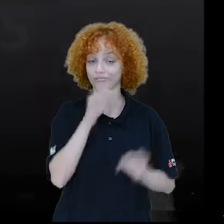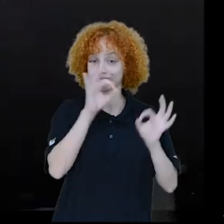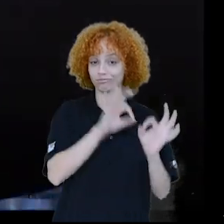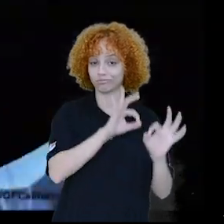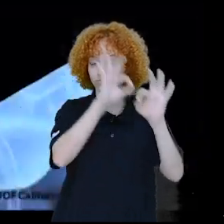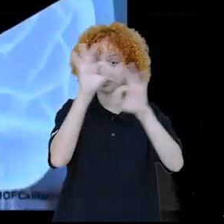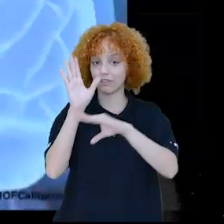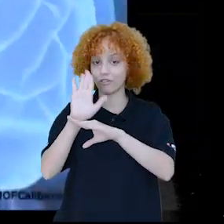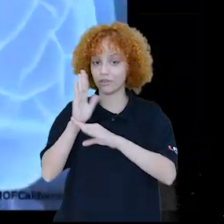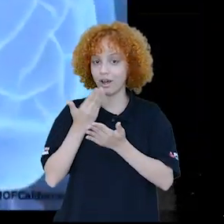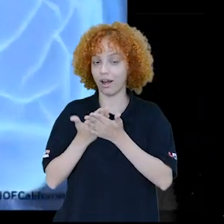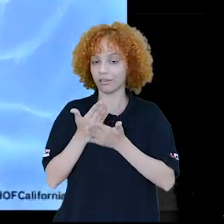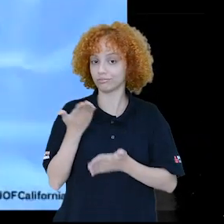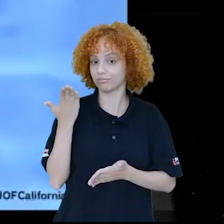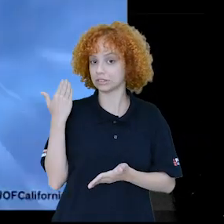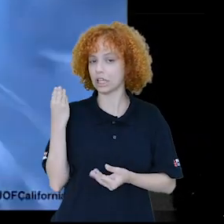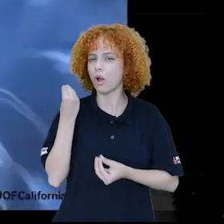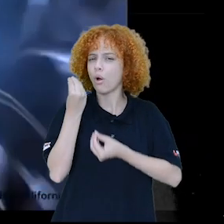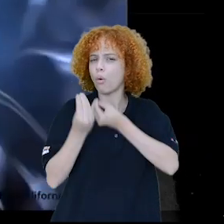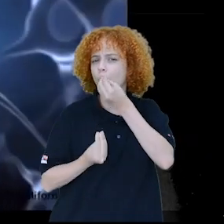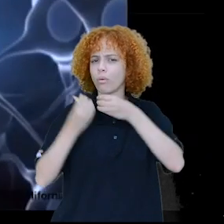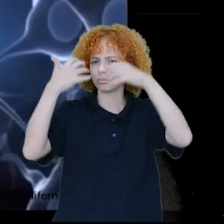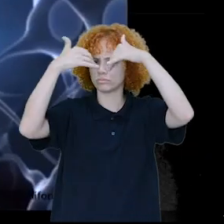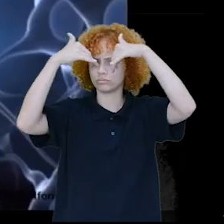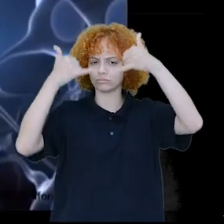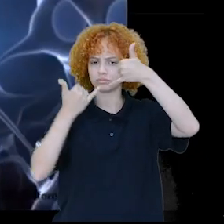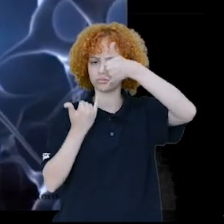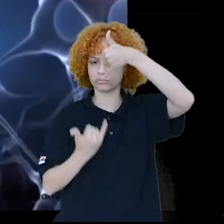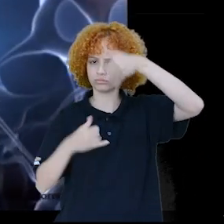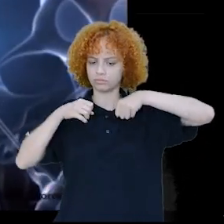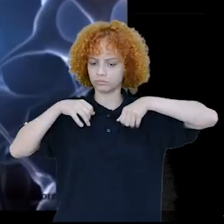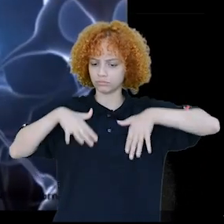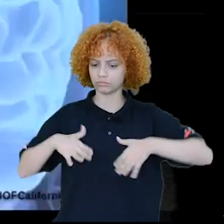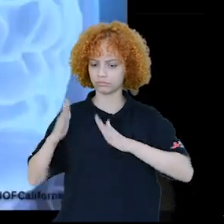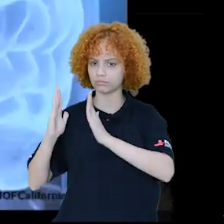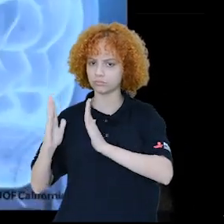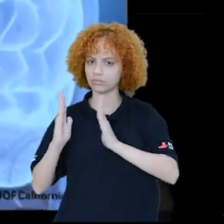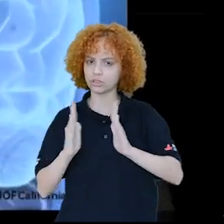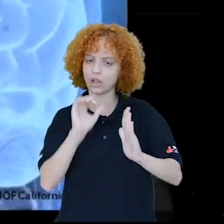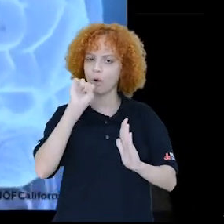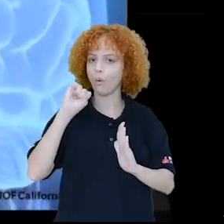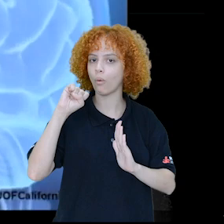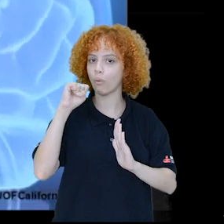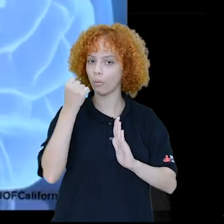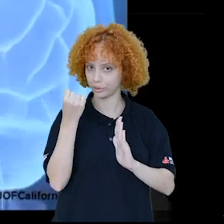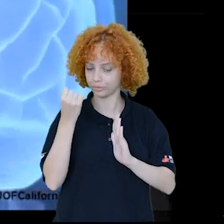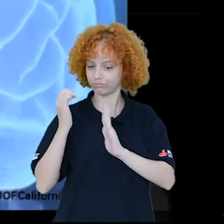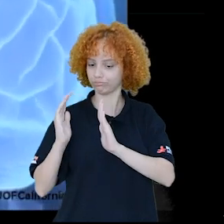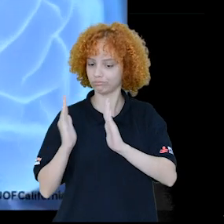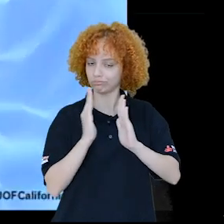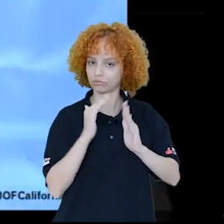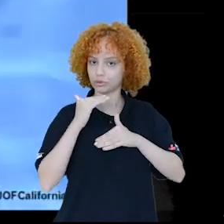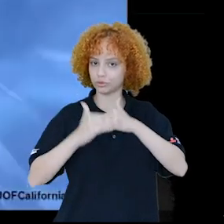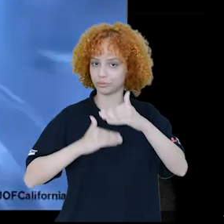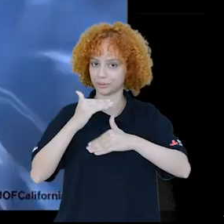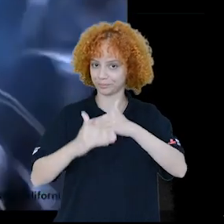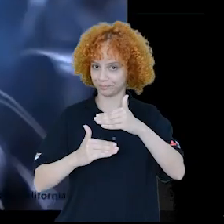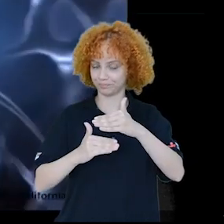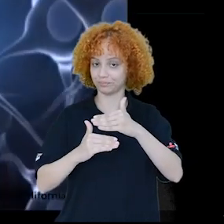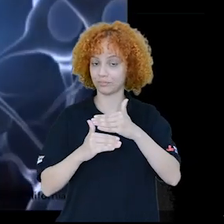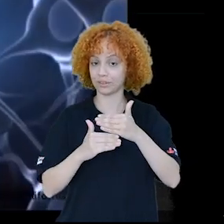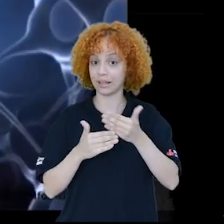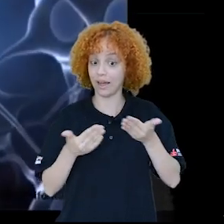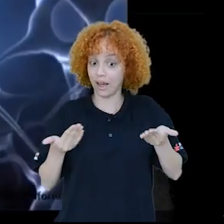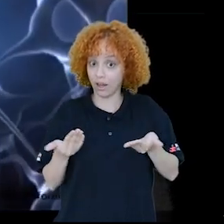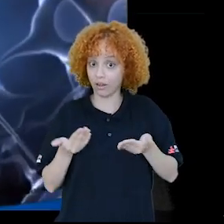Nós vimos na videoaula anterior como se forma o sistema nervoso através das 8 etapas do